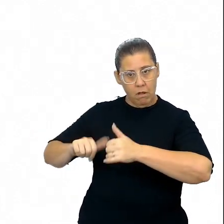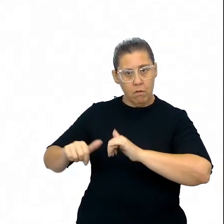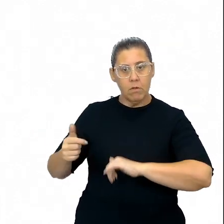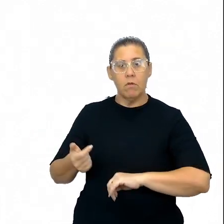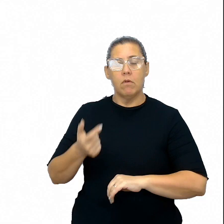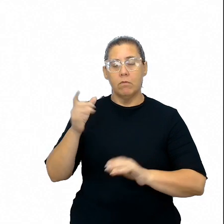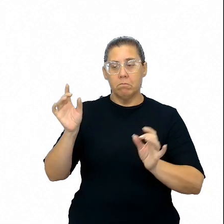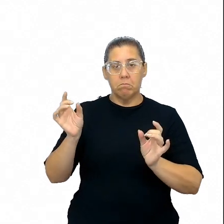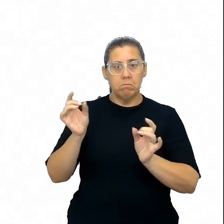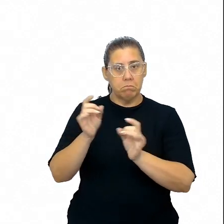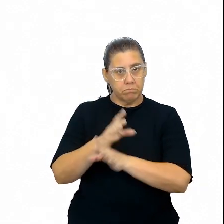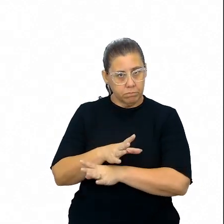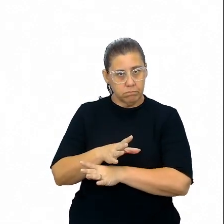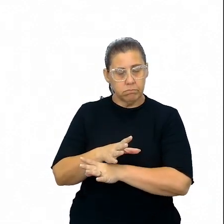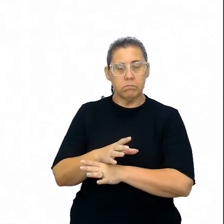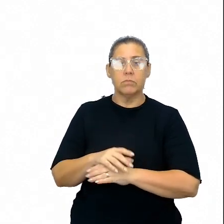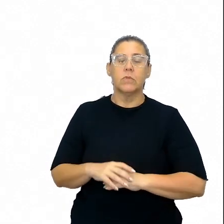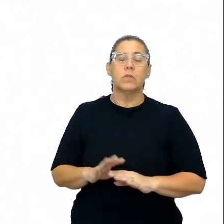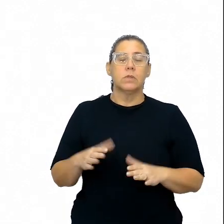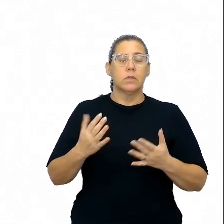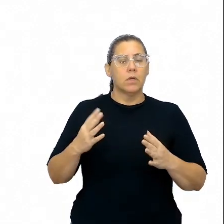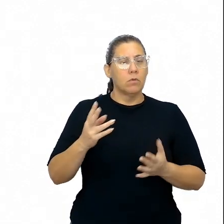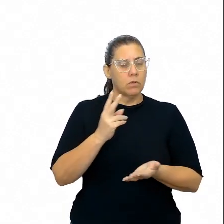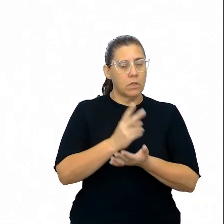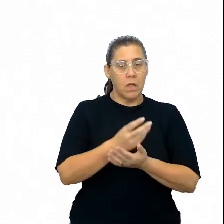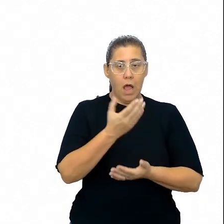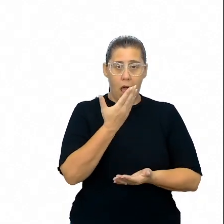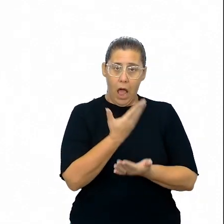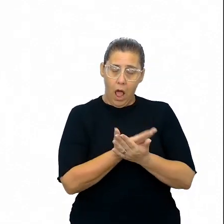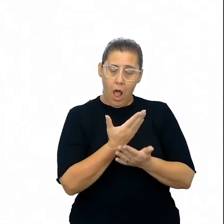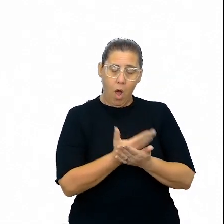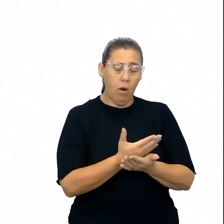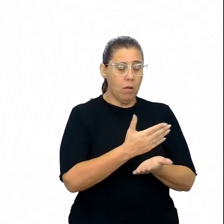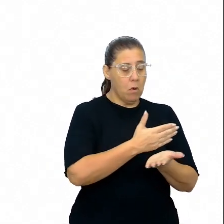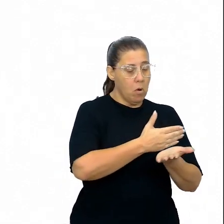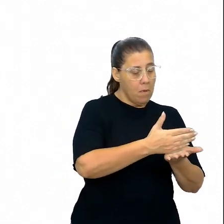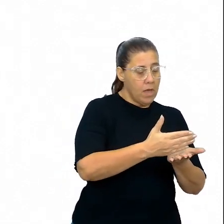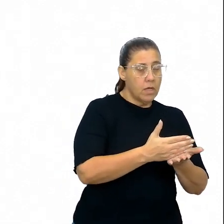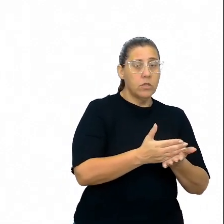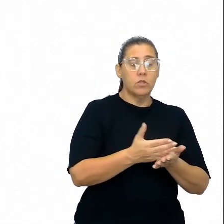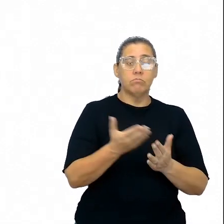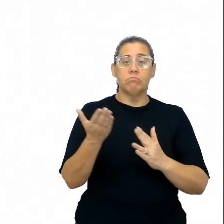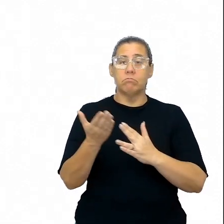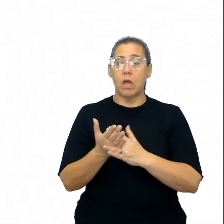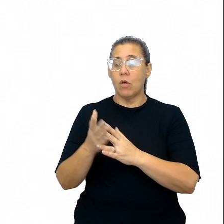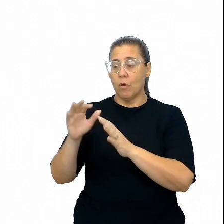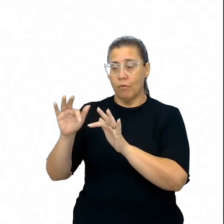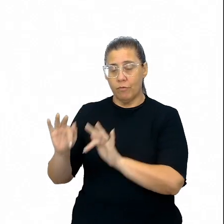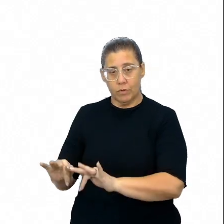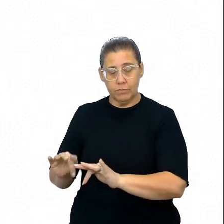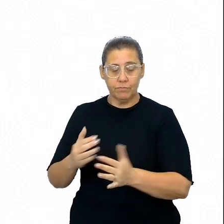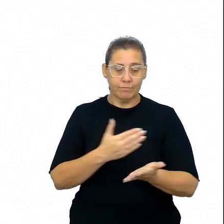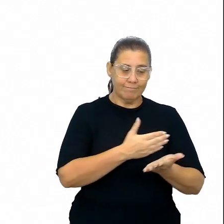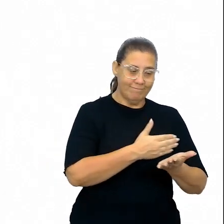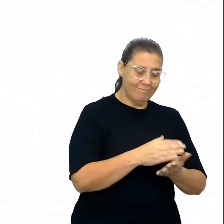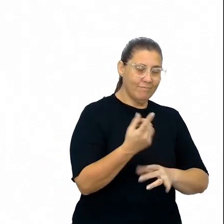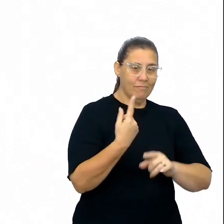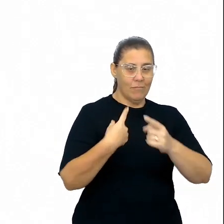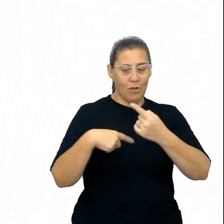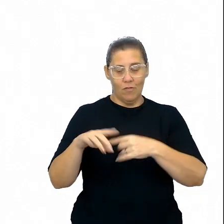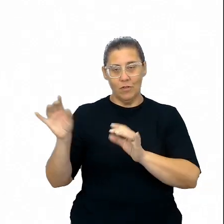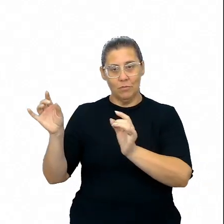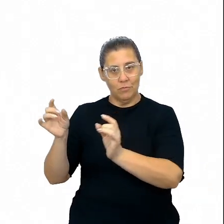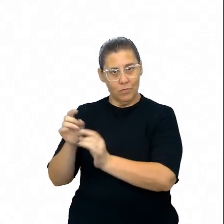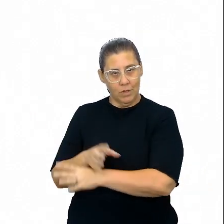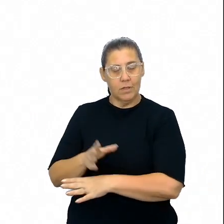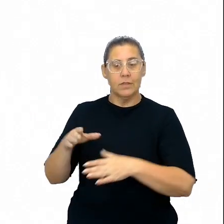fazer um fechamento da nossa aula. Então toda boa aula ela tem o início, o meio e o fim. É o iniciando, desenvolvendo e o